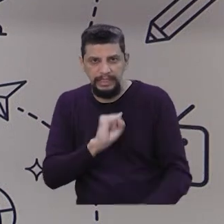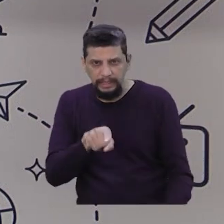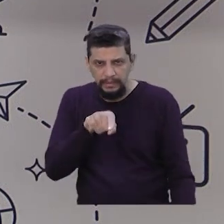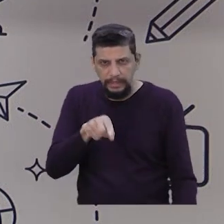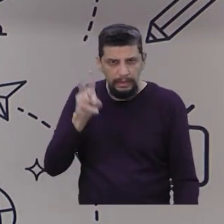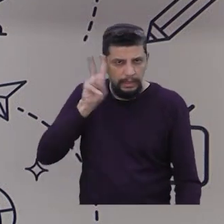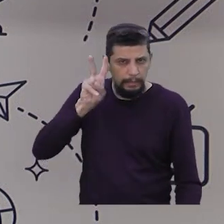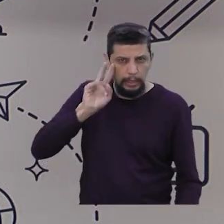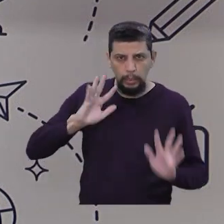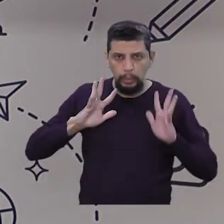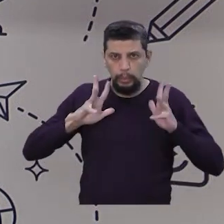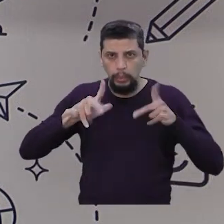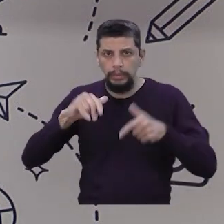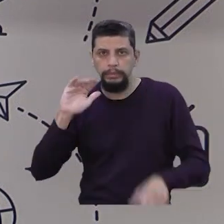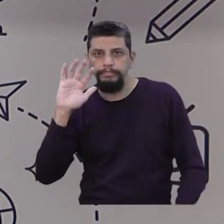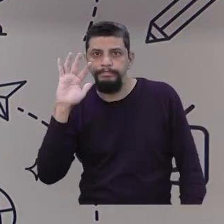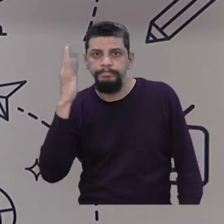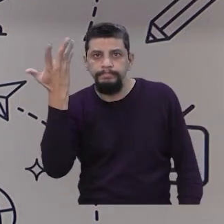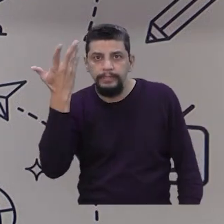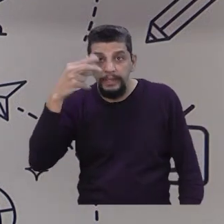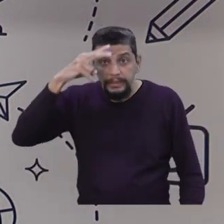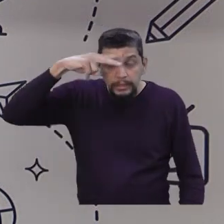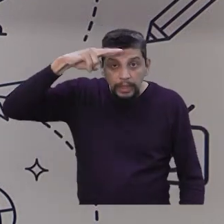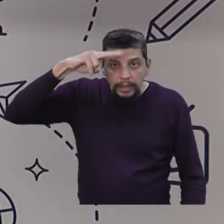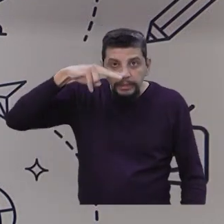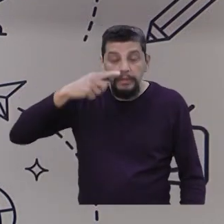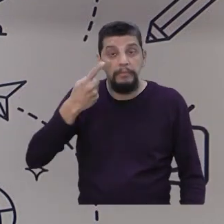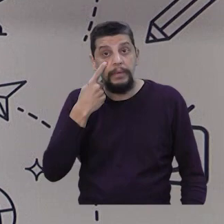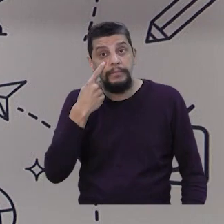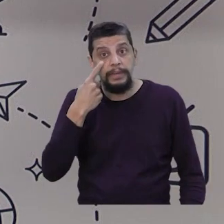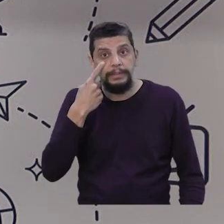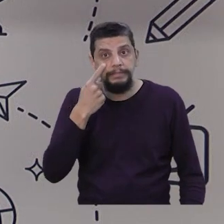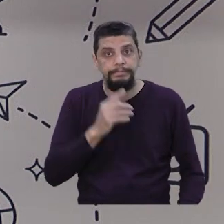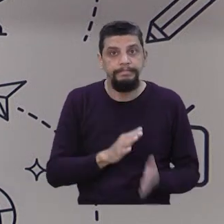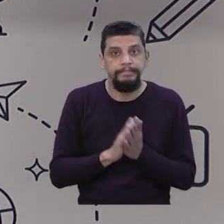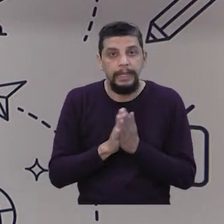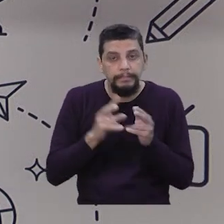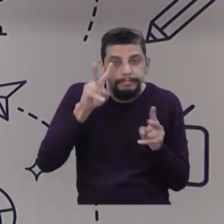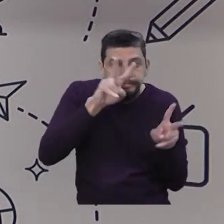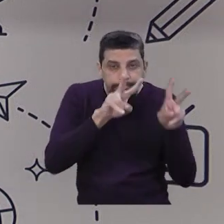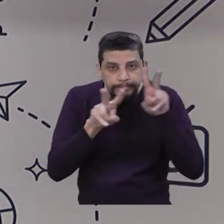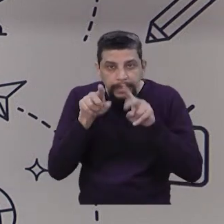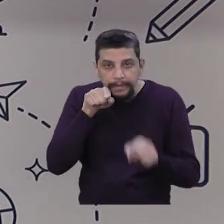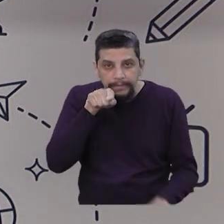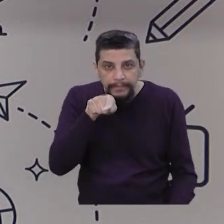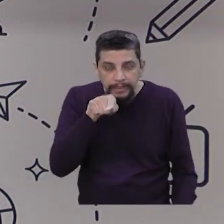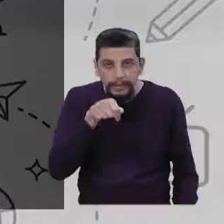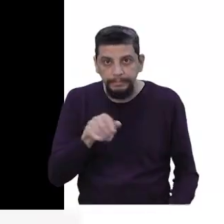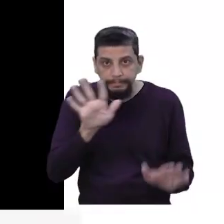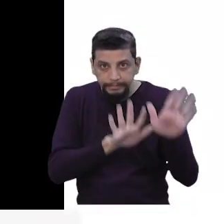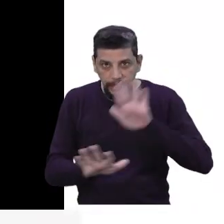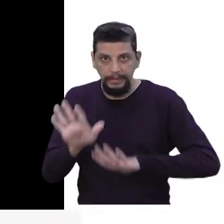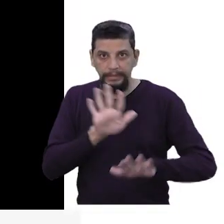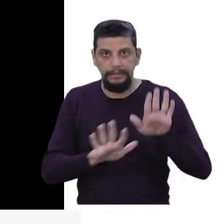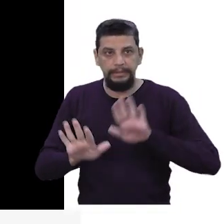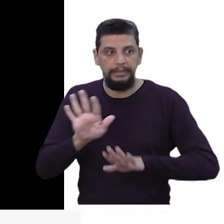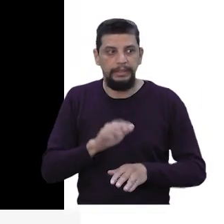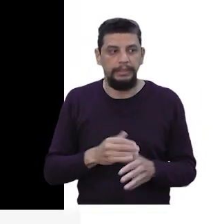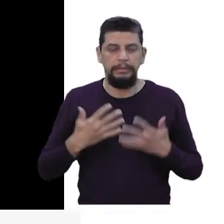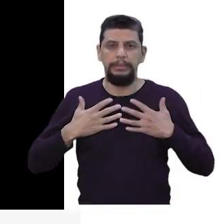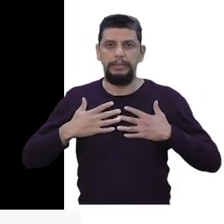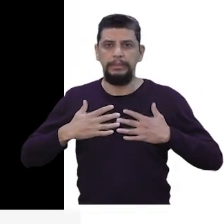que você vai lembrar de tudinho que aconteceu nessa história? Vamos ver. Estarei de olho. Preparados?